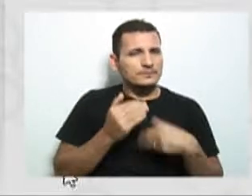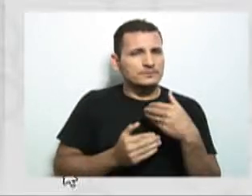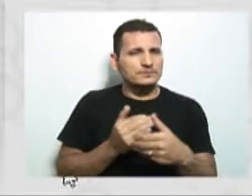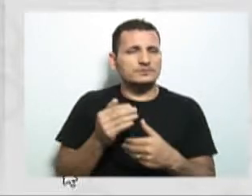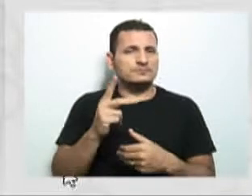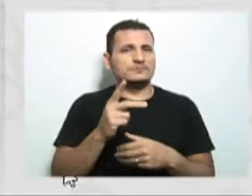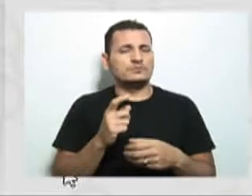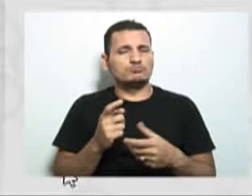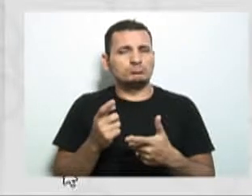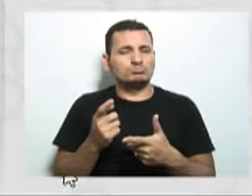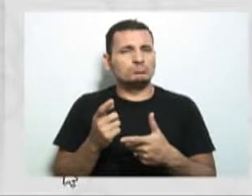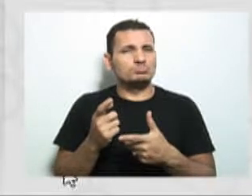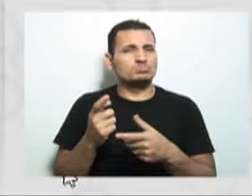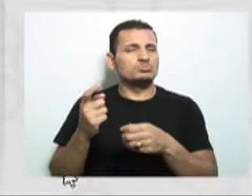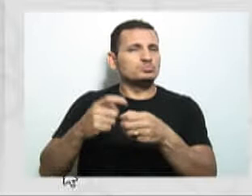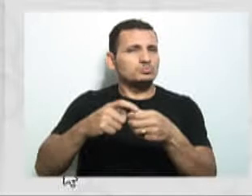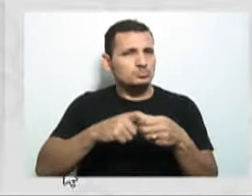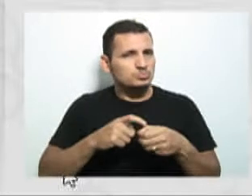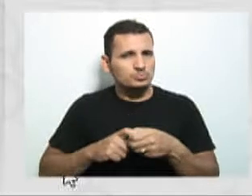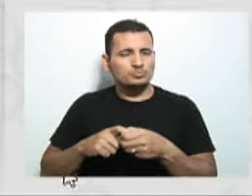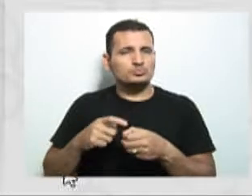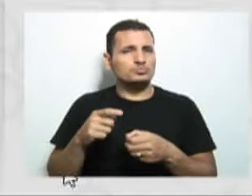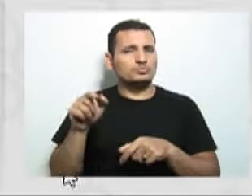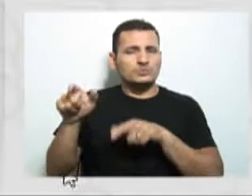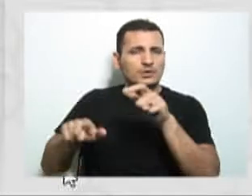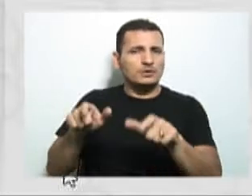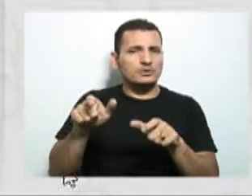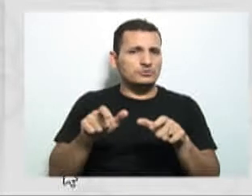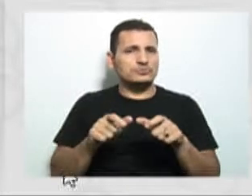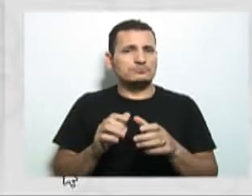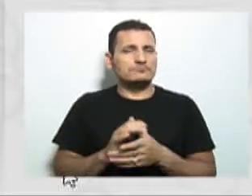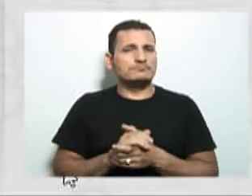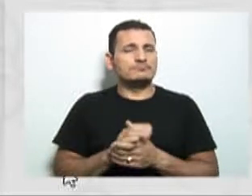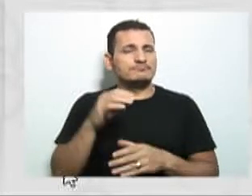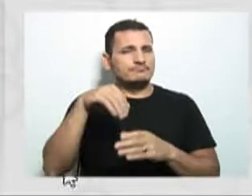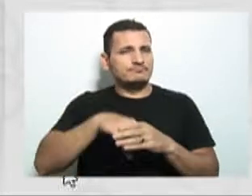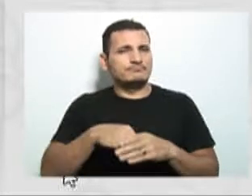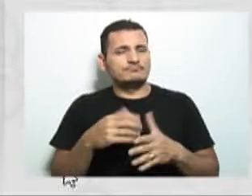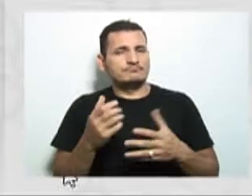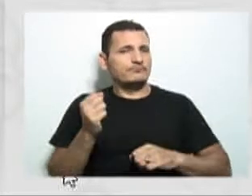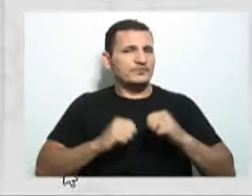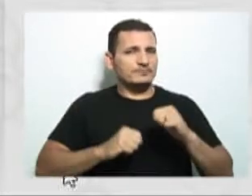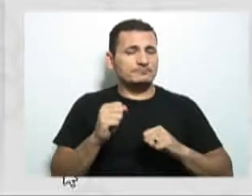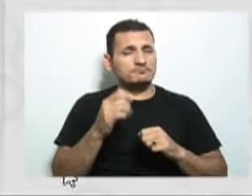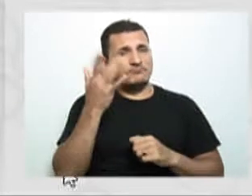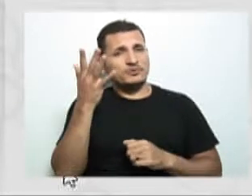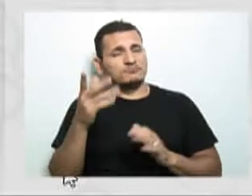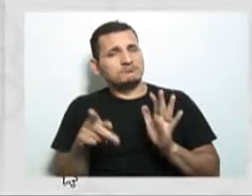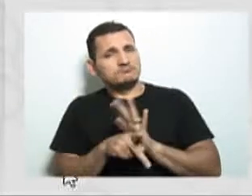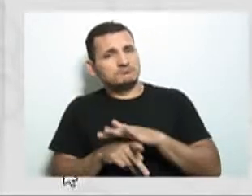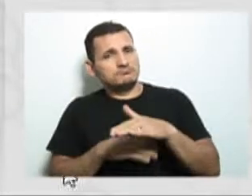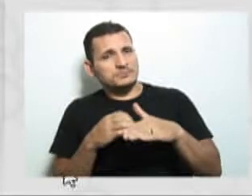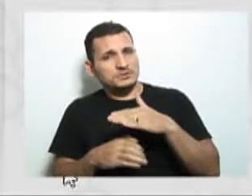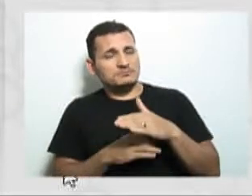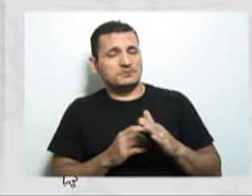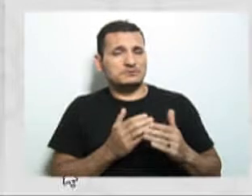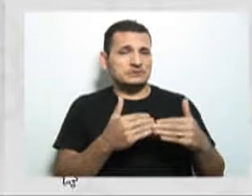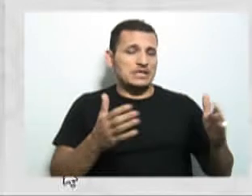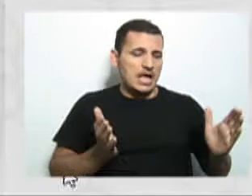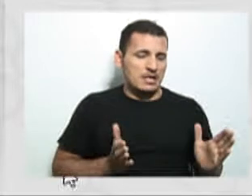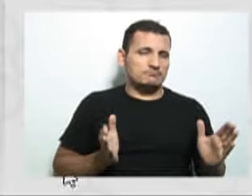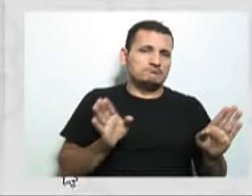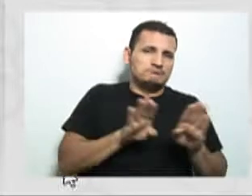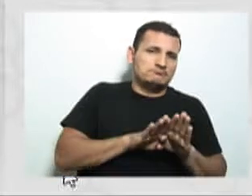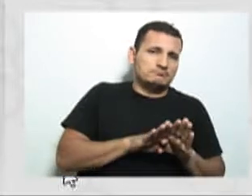seus colaboradores, do cliente. Tá? Esteja no chão da fábrica. É muito fácil ser dono de empresa e ficar fechado numa sala. Não.